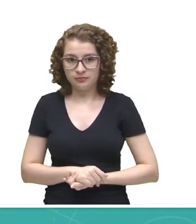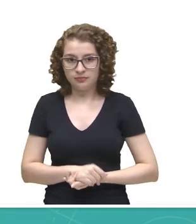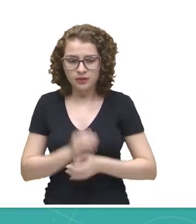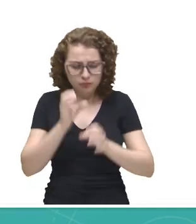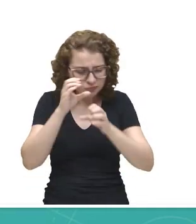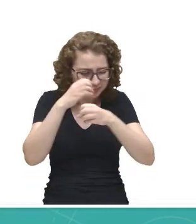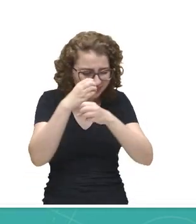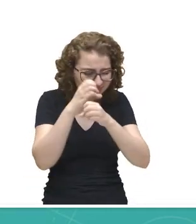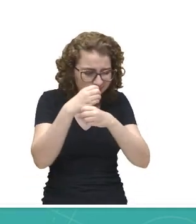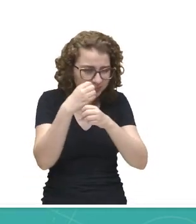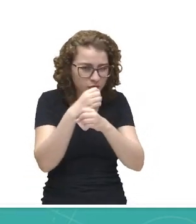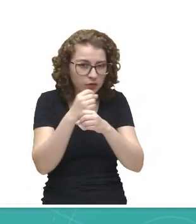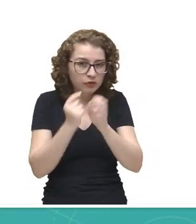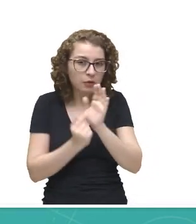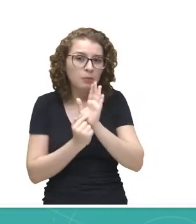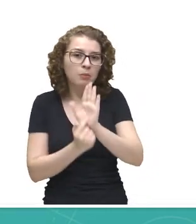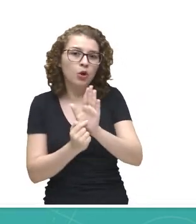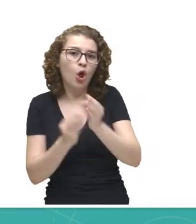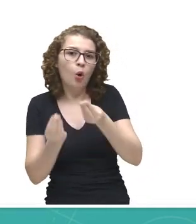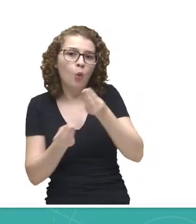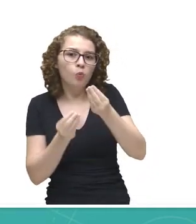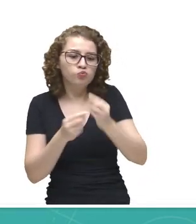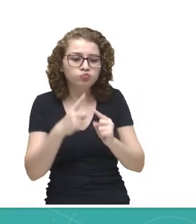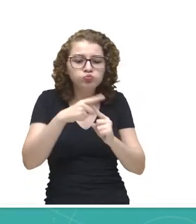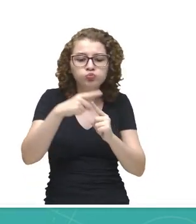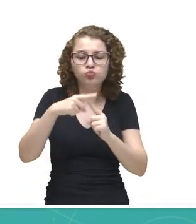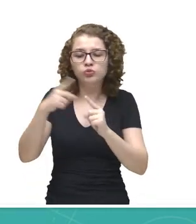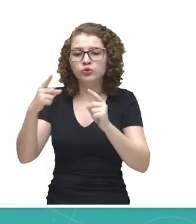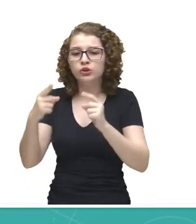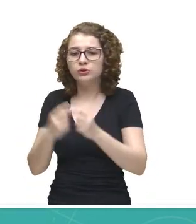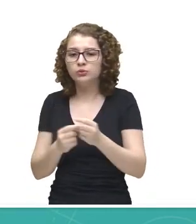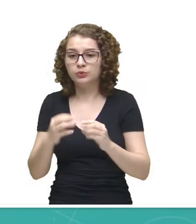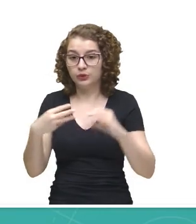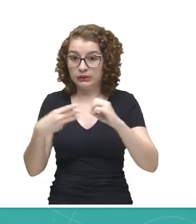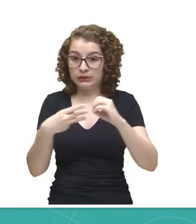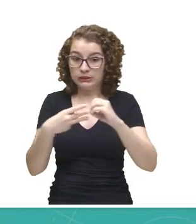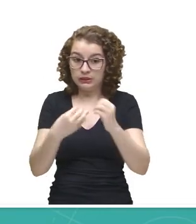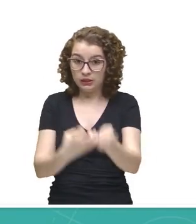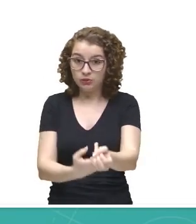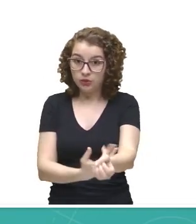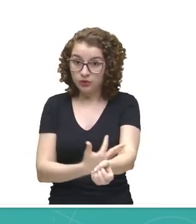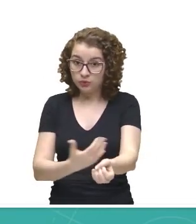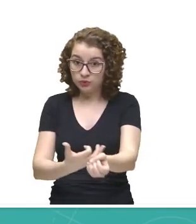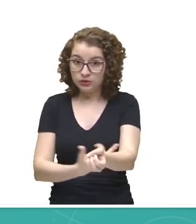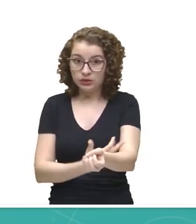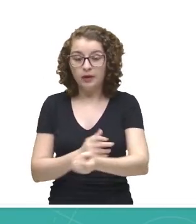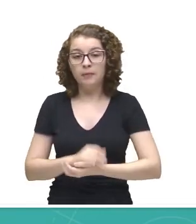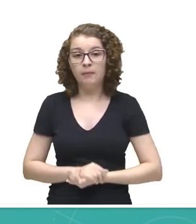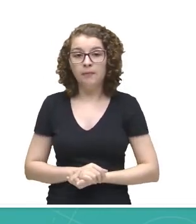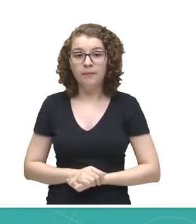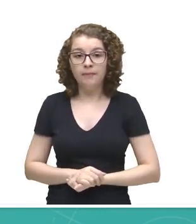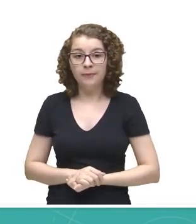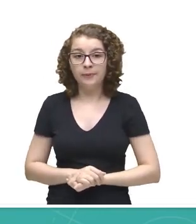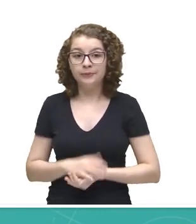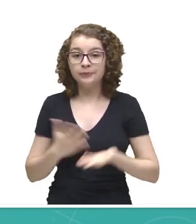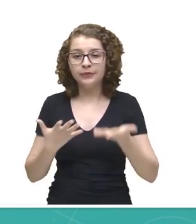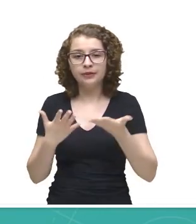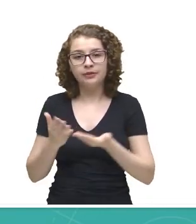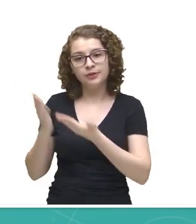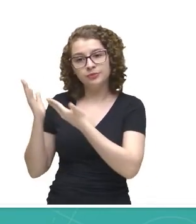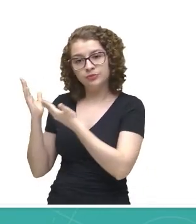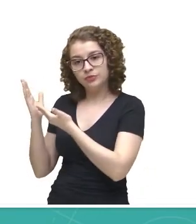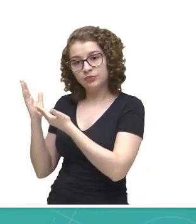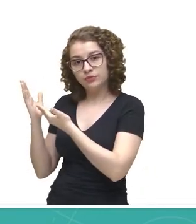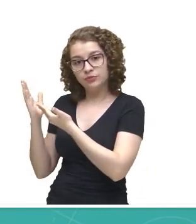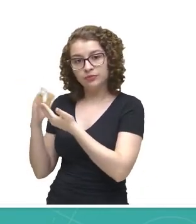mostra aí para a gente essas células que compõem o sangue. E aqui a gente observa com mais detalhes do que ele é formado. Tá? Então,